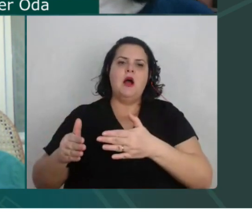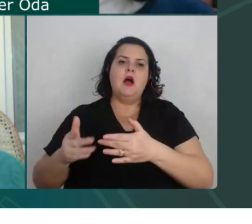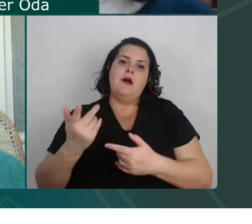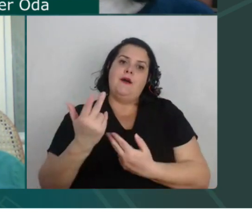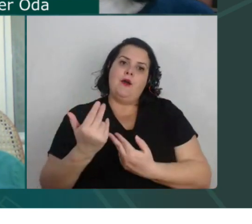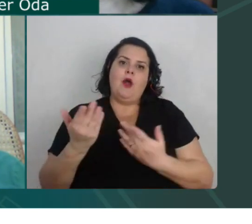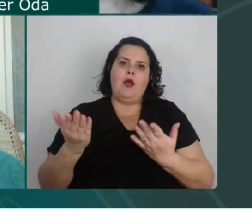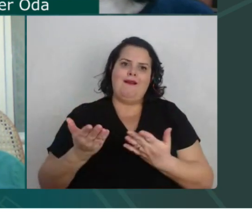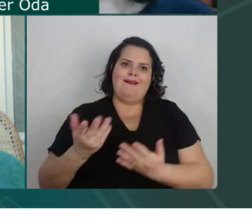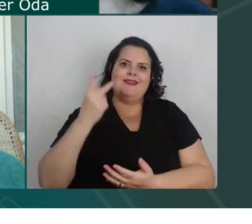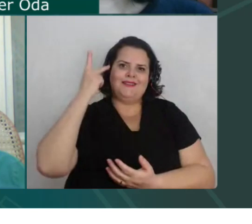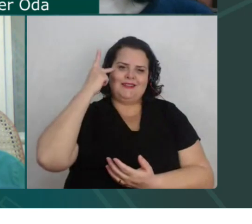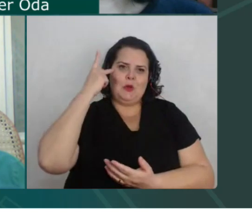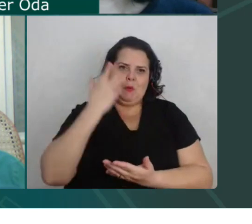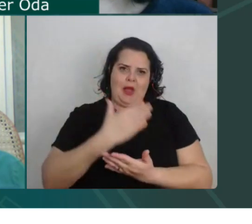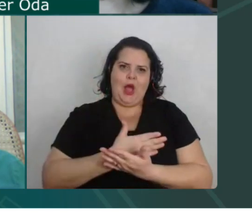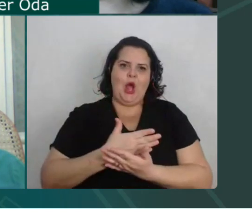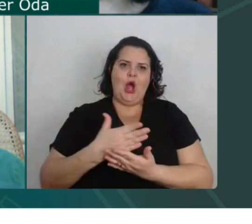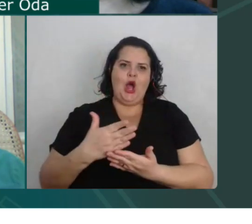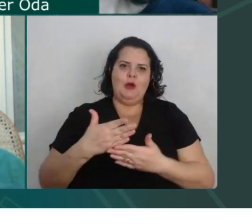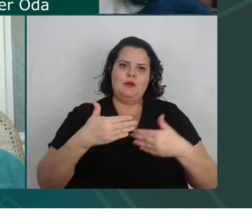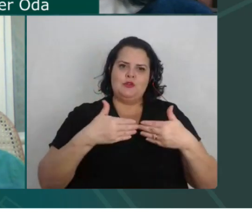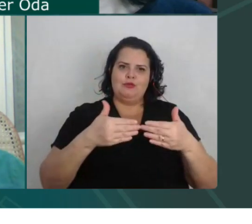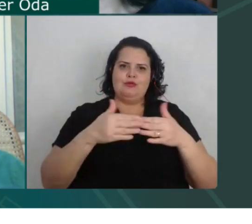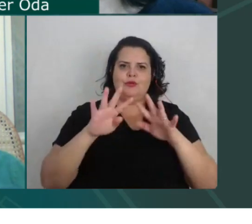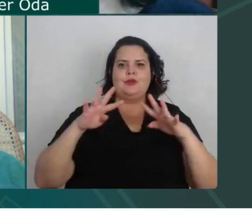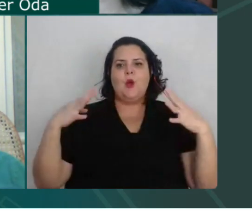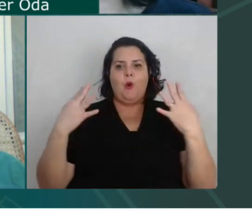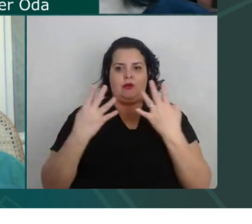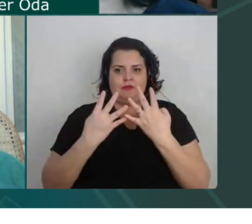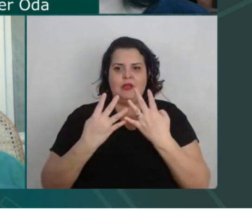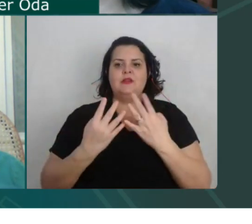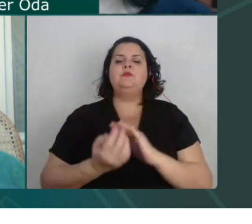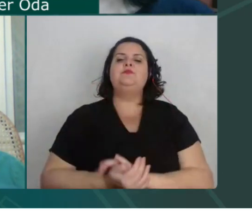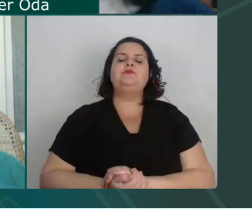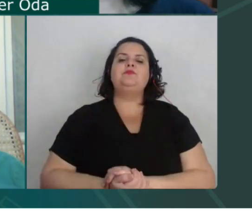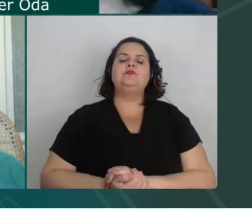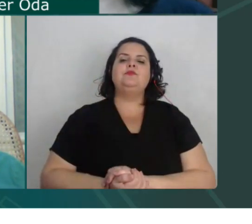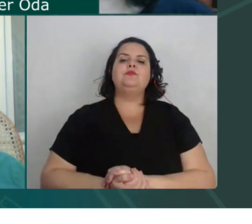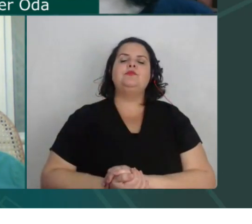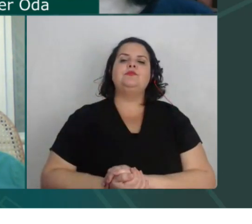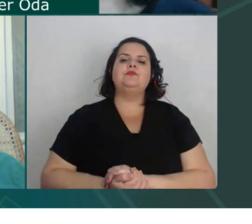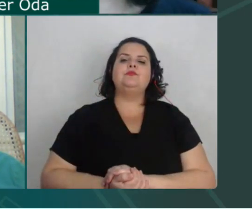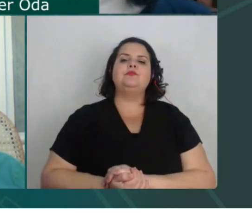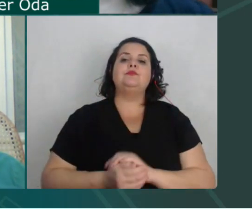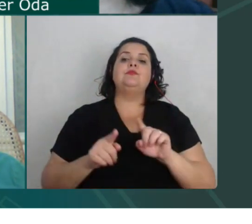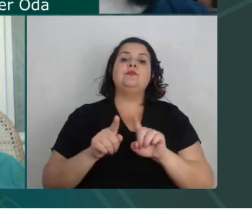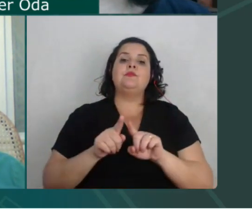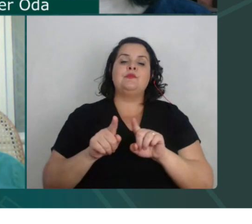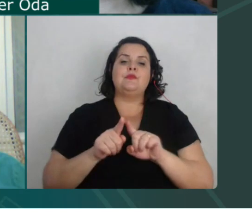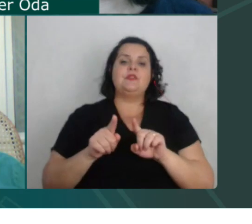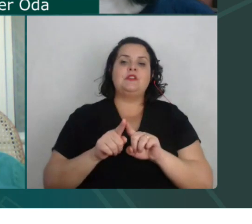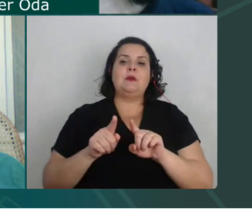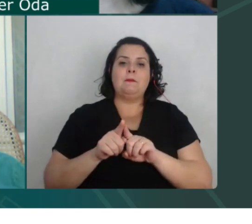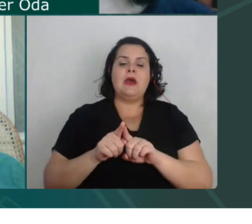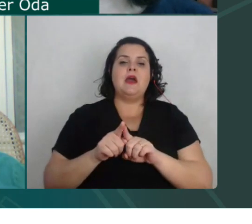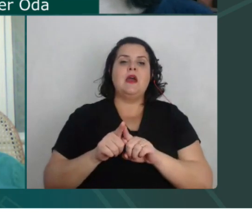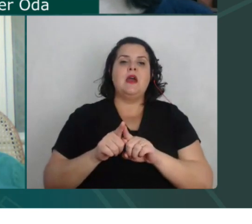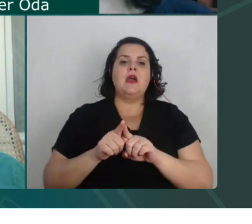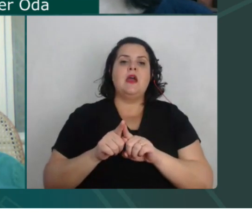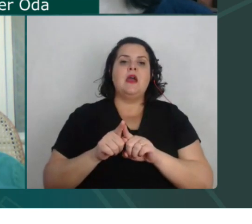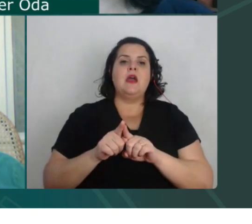flexibilização da chamada quarentena. A gente teve muitos elogios ao SUS, a